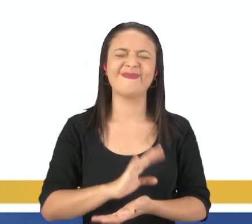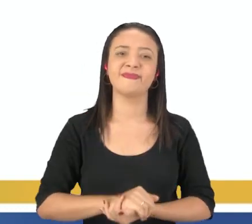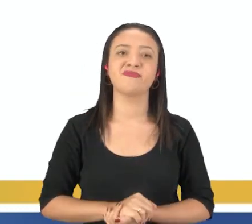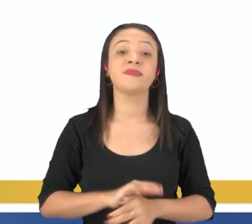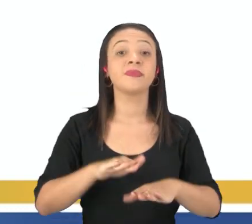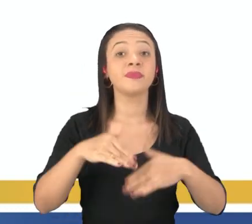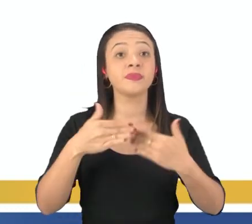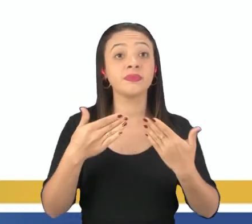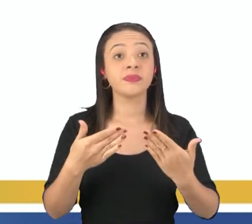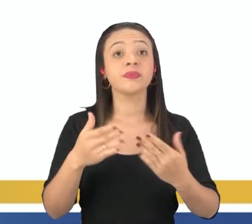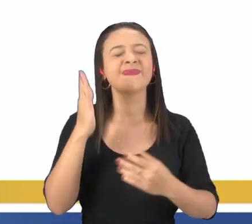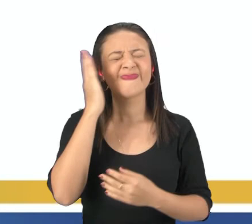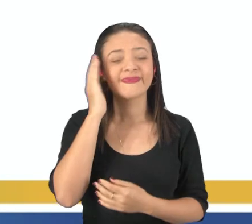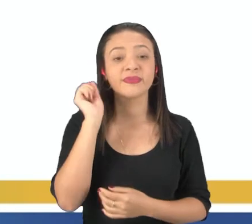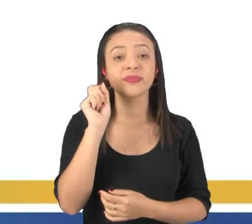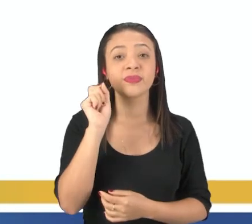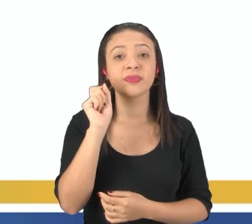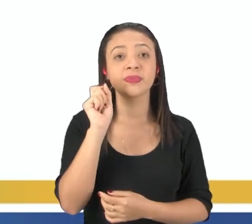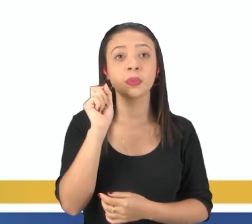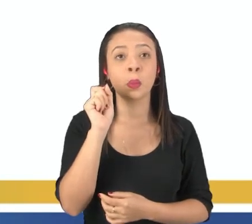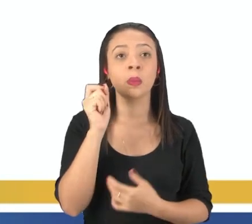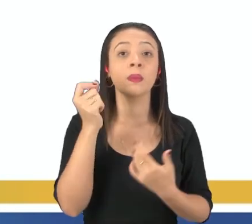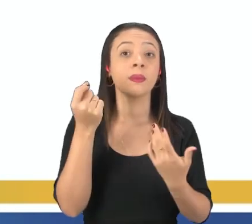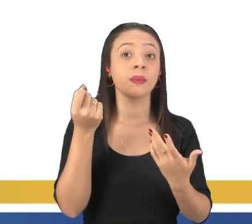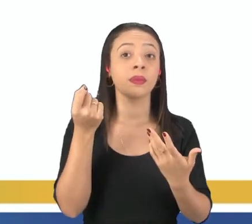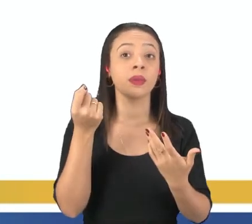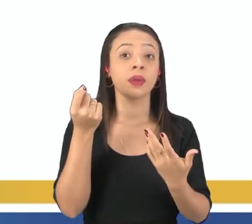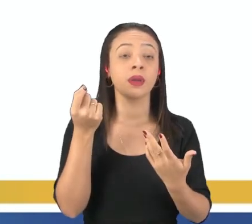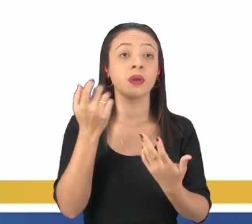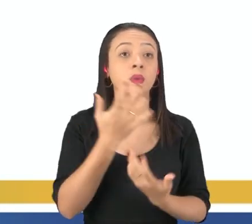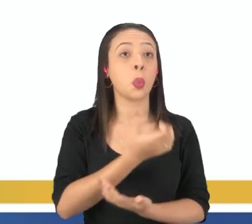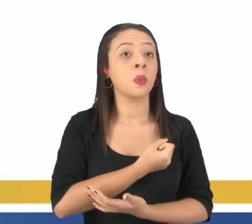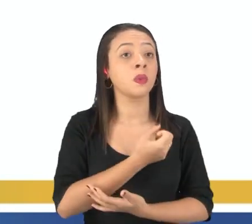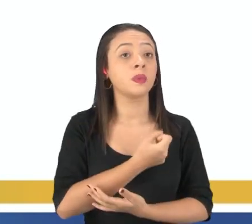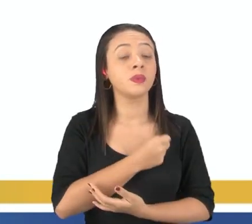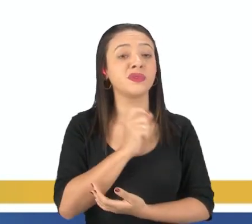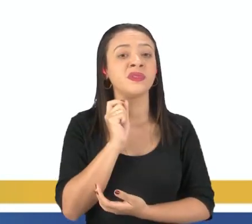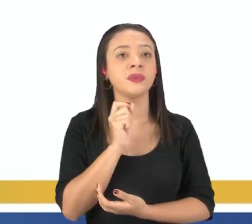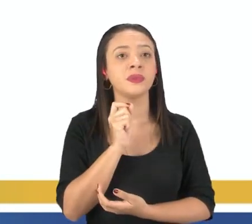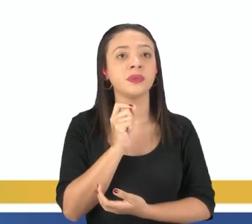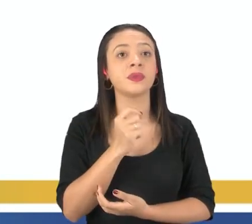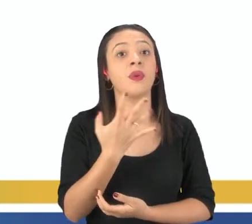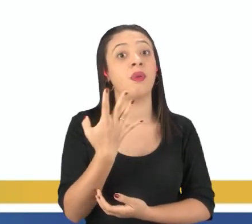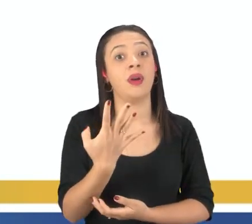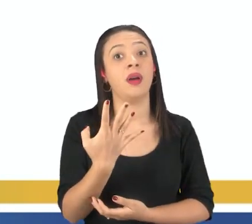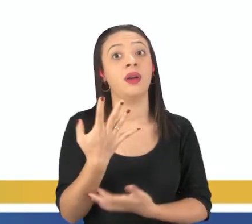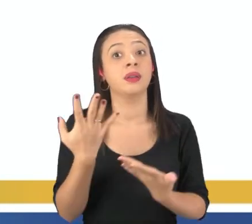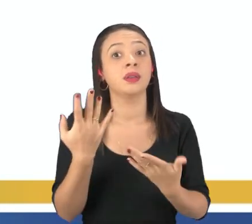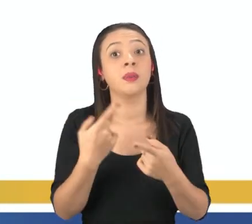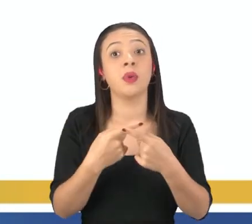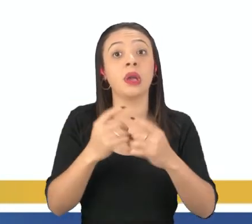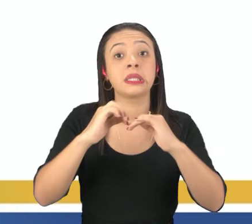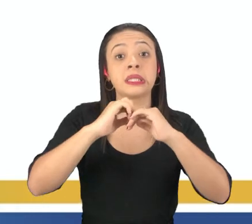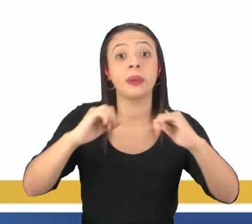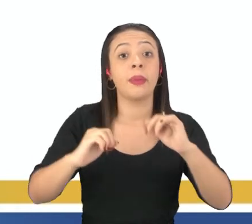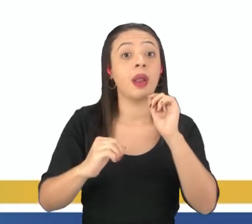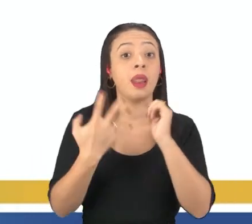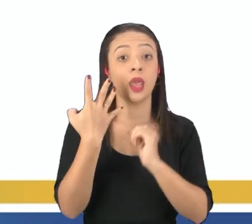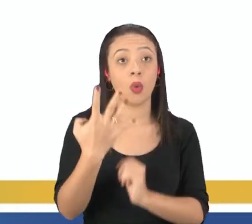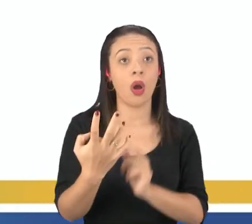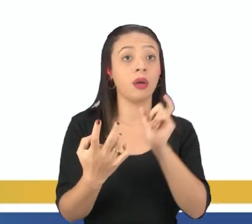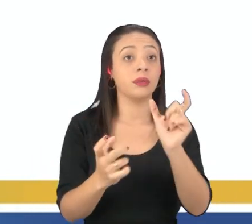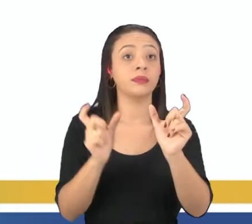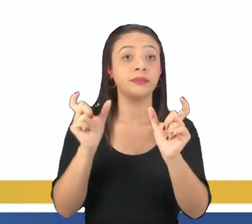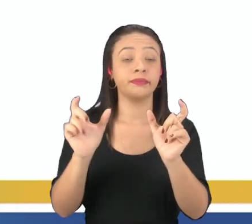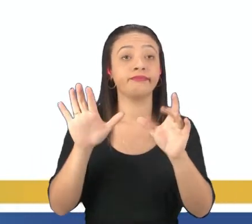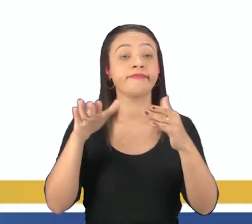quatro então aqui eu já sei que vai ser alguma coisa relacionada ao quadro porque foi dividido em quatro